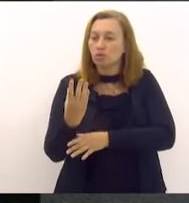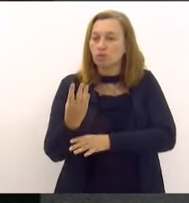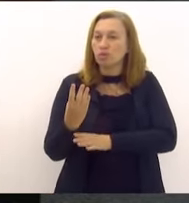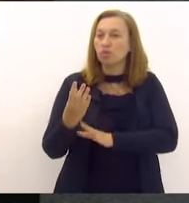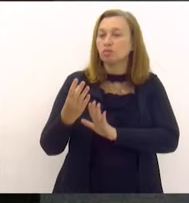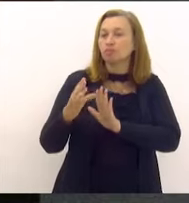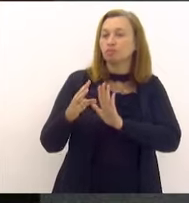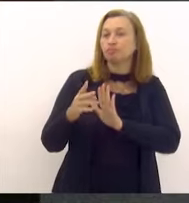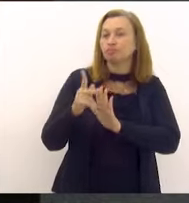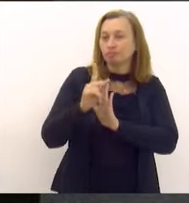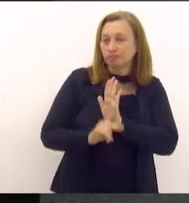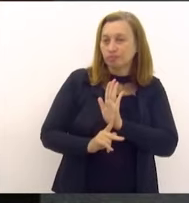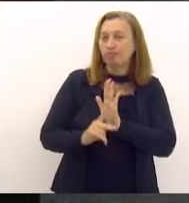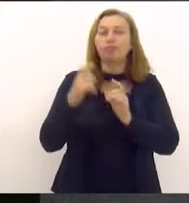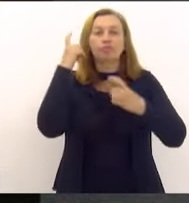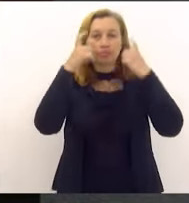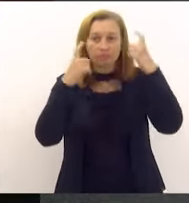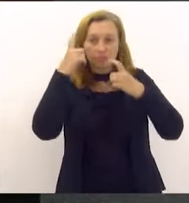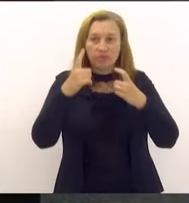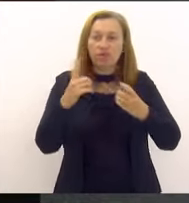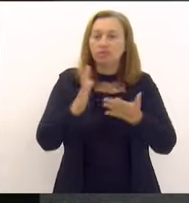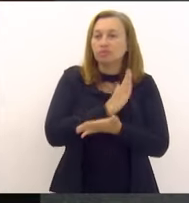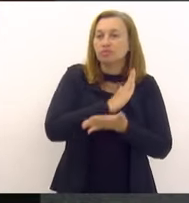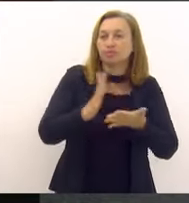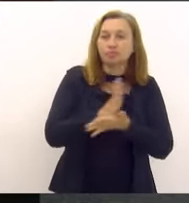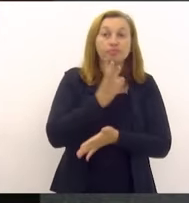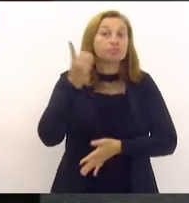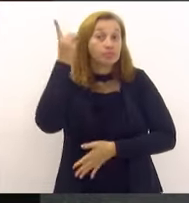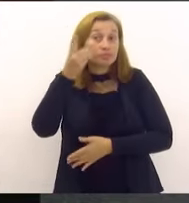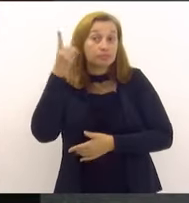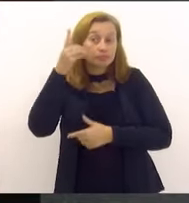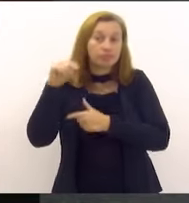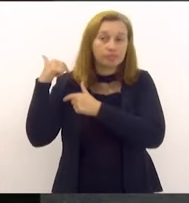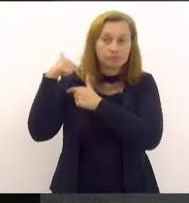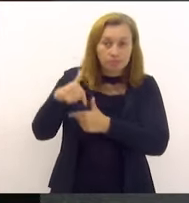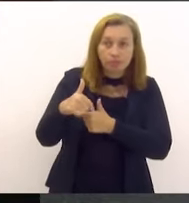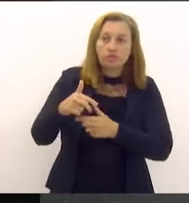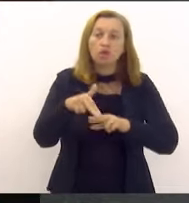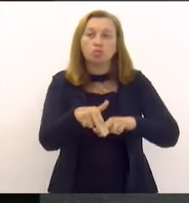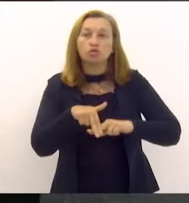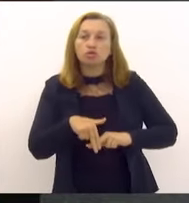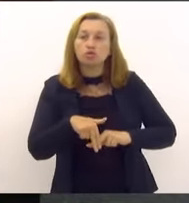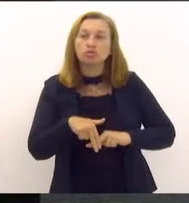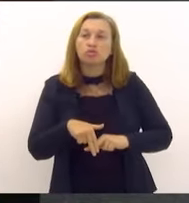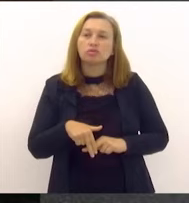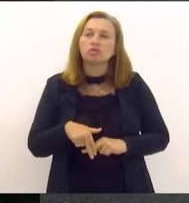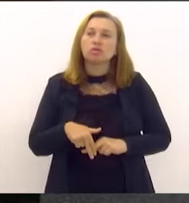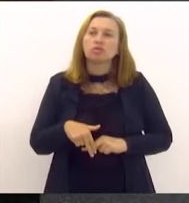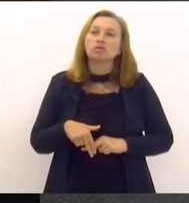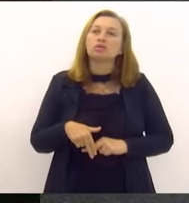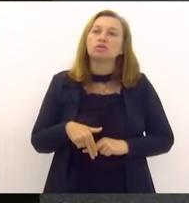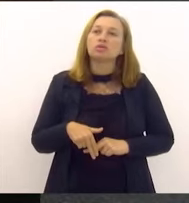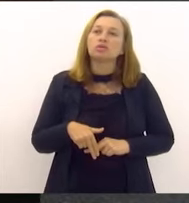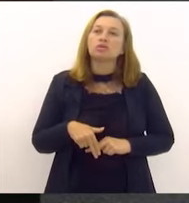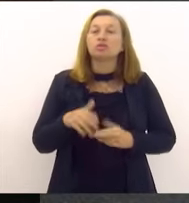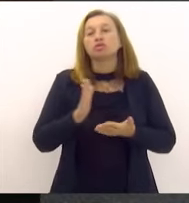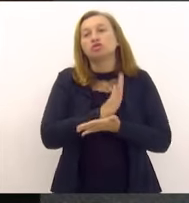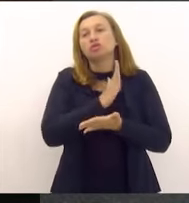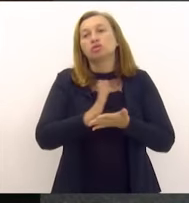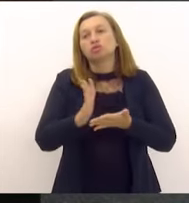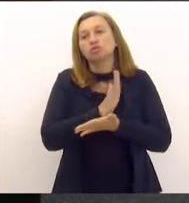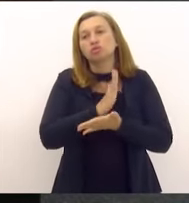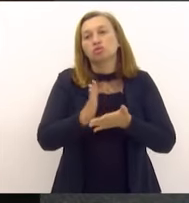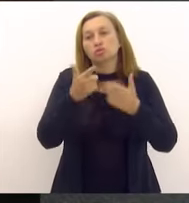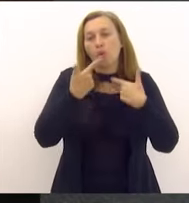Existia muita preocupação de deputados conservadores por conta de alguns elementos